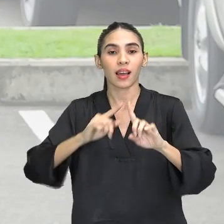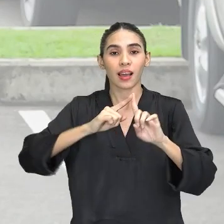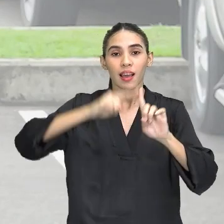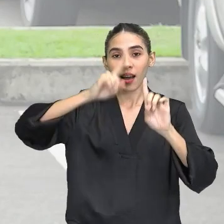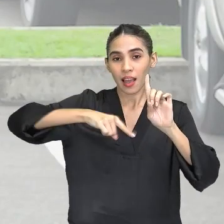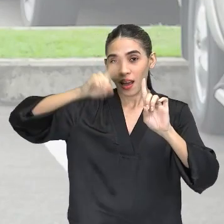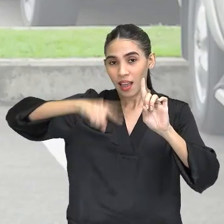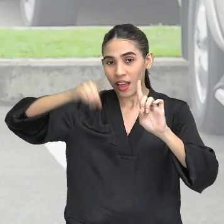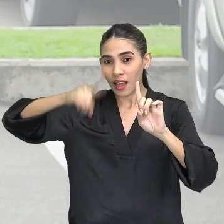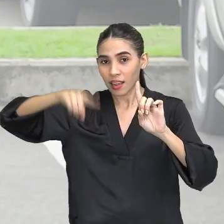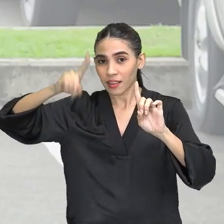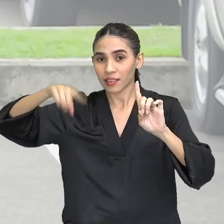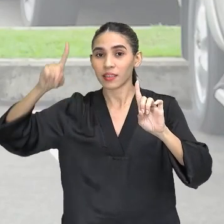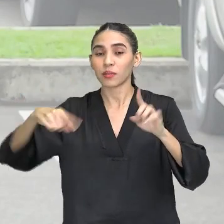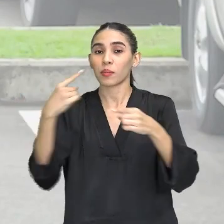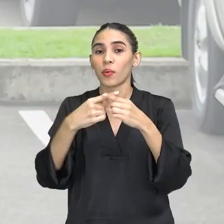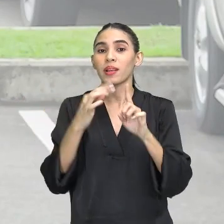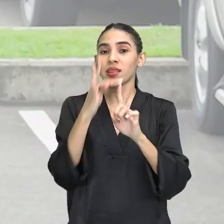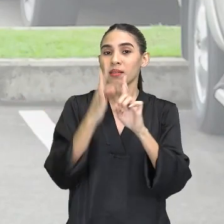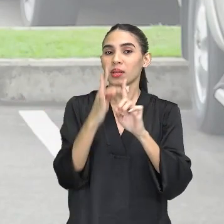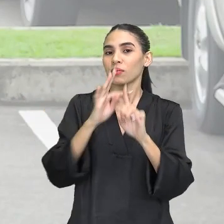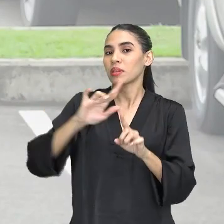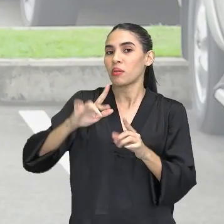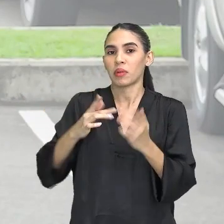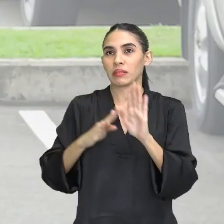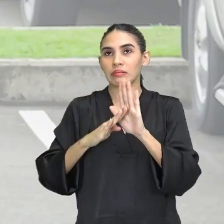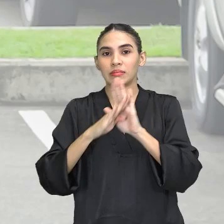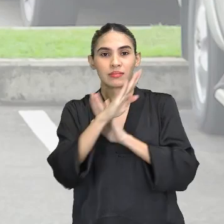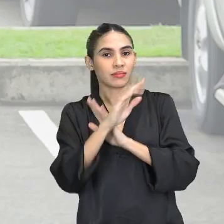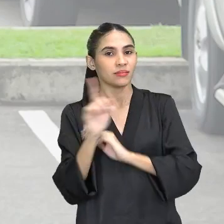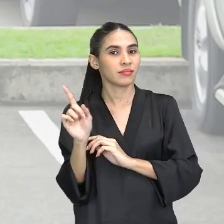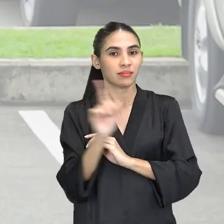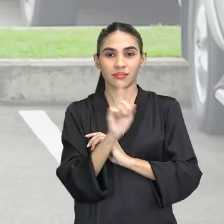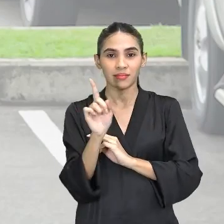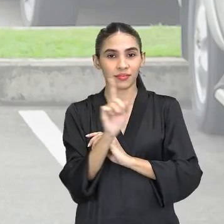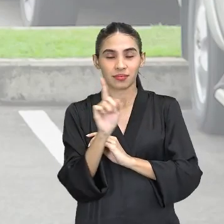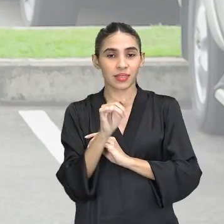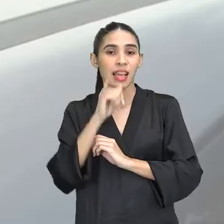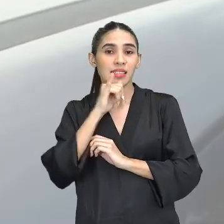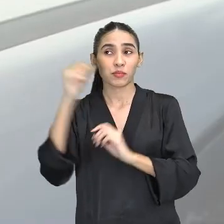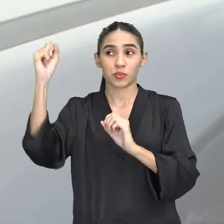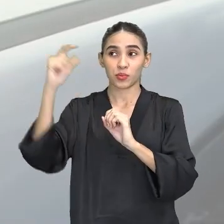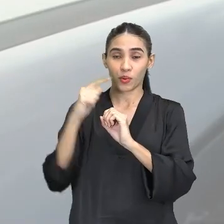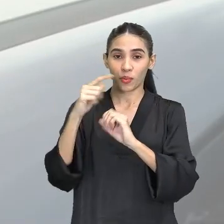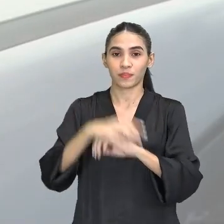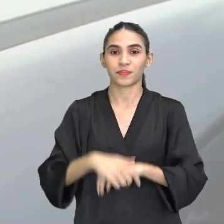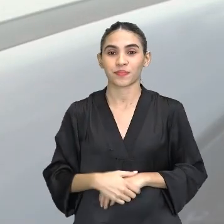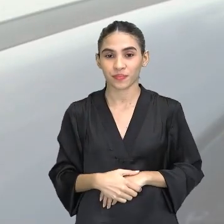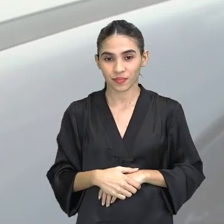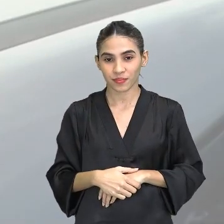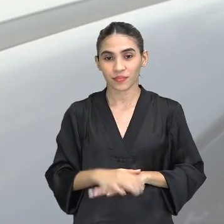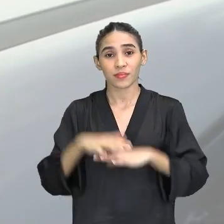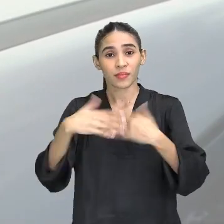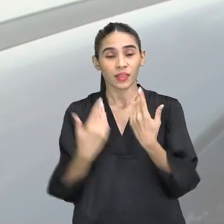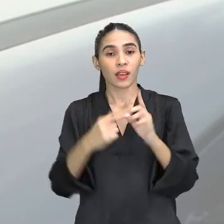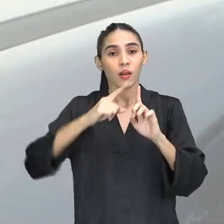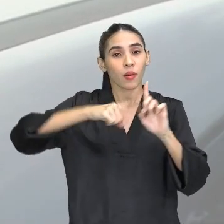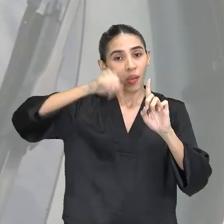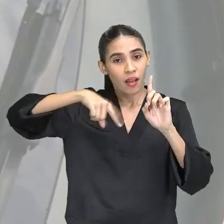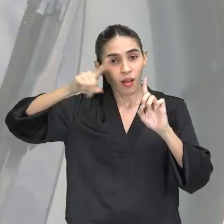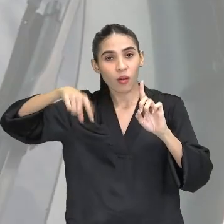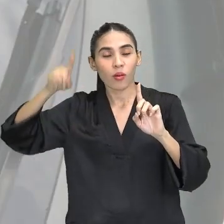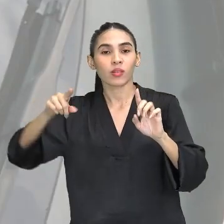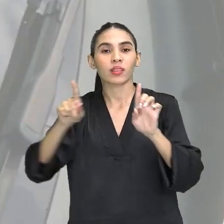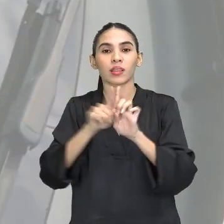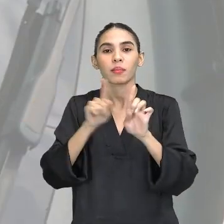são ondas longas, porque a temperatura não é tão alta quanto a temperatura do Sol, por exemplo, né? Então, essas ondas longas,